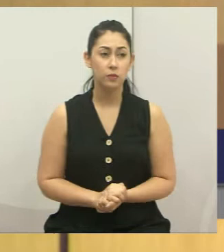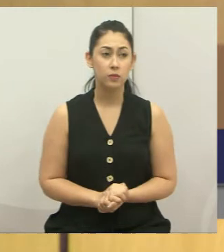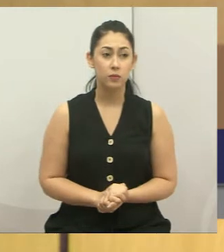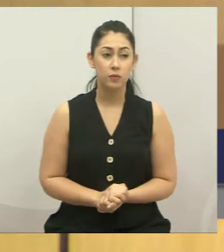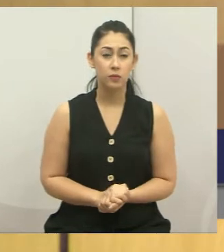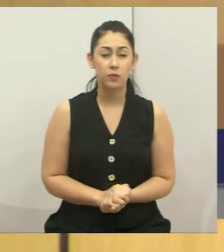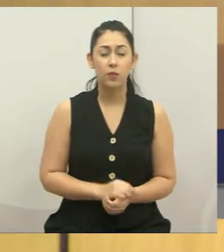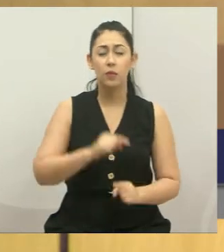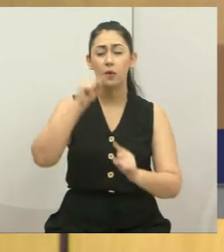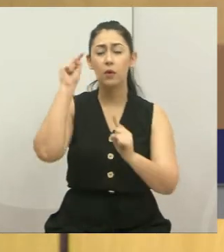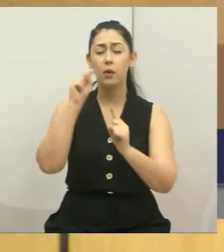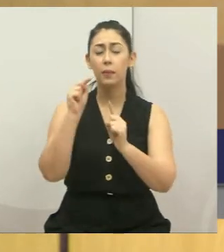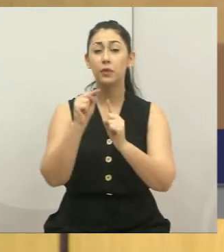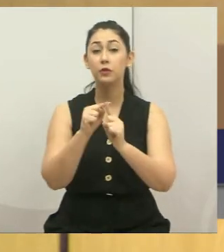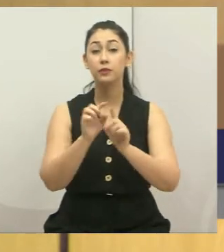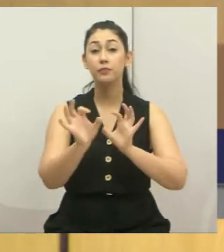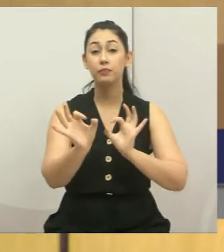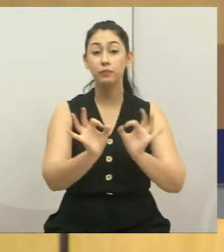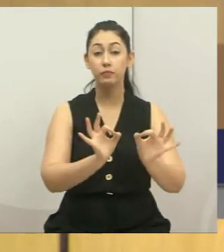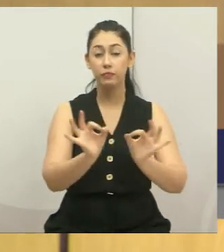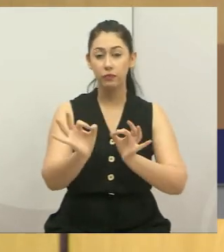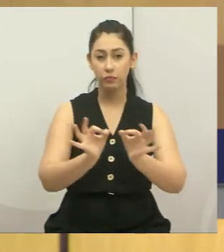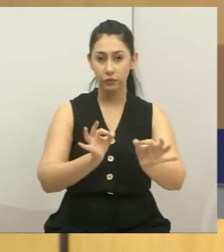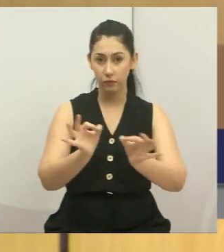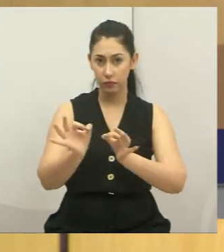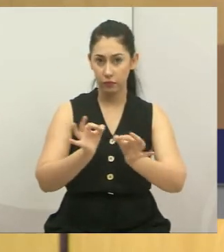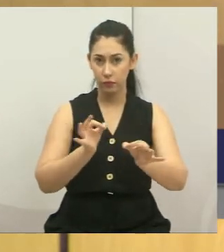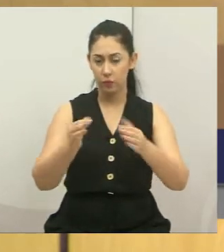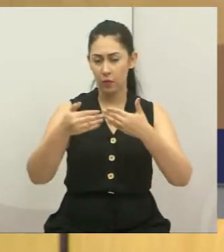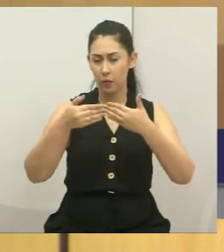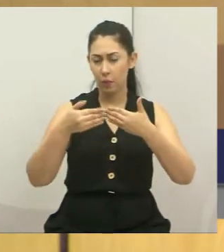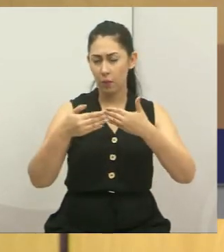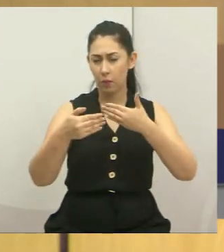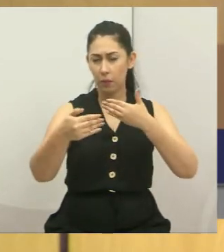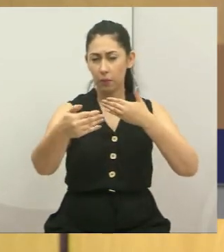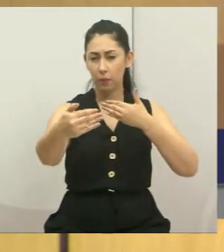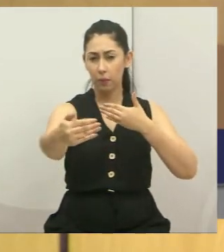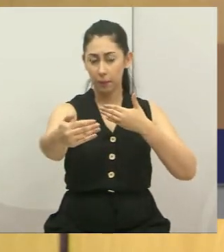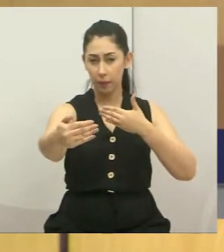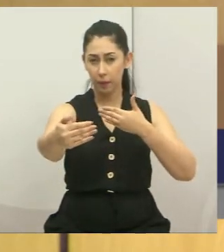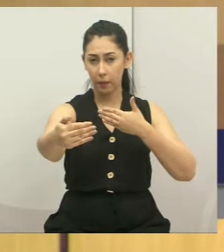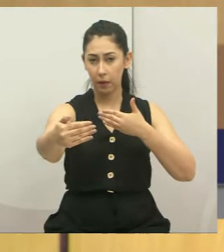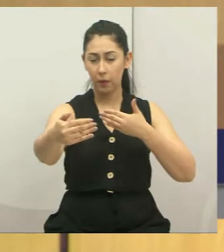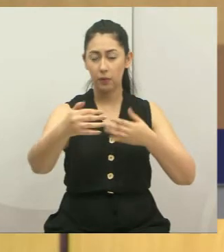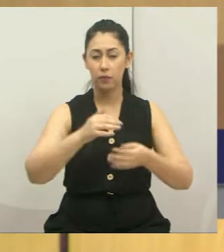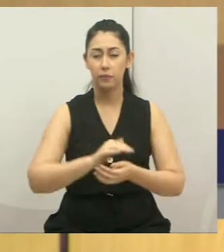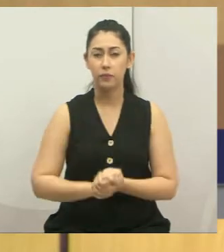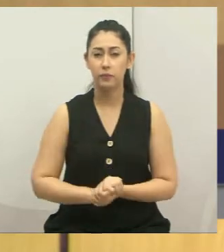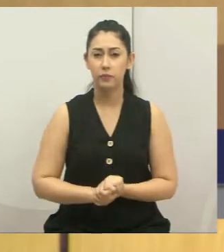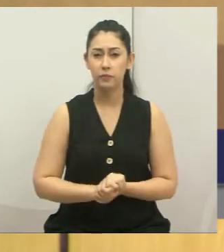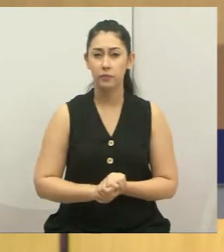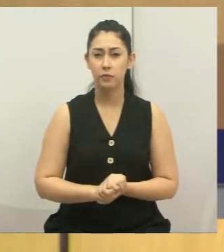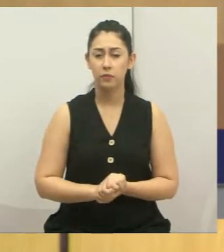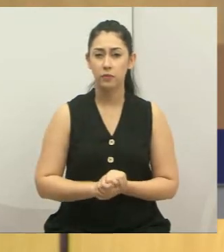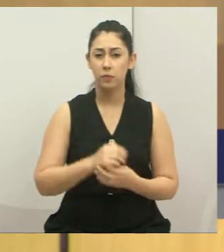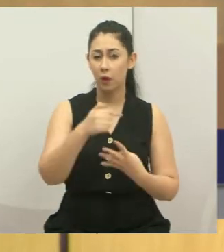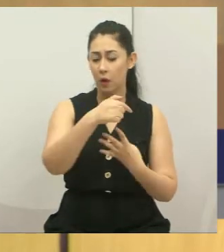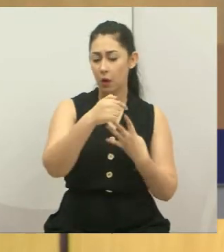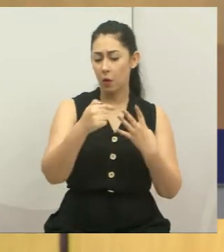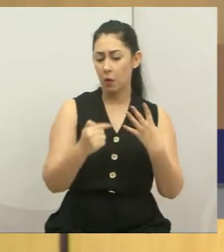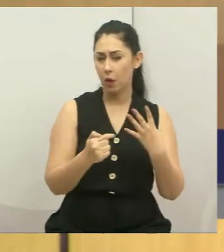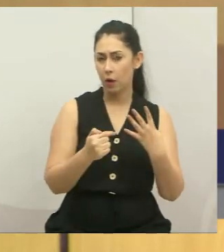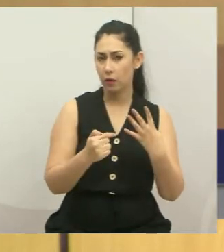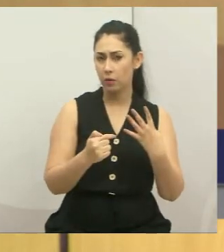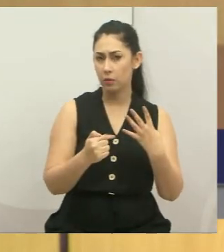que visa um planejamento de longo prazo nessas 4 questões para o